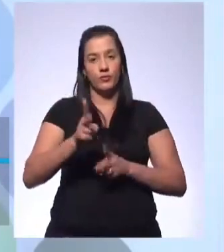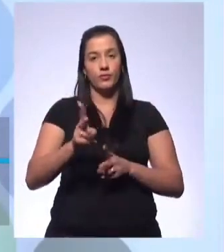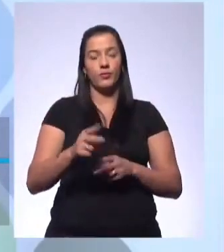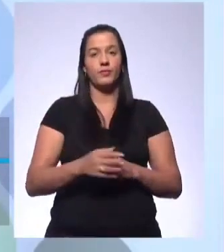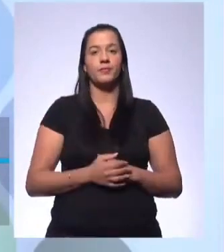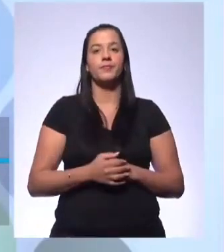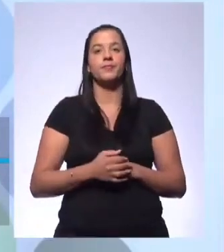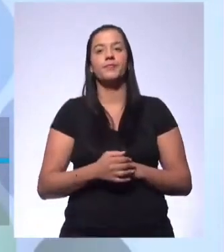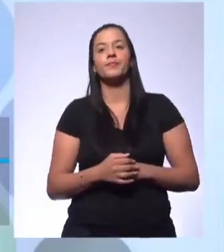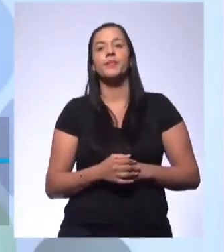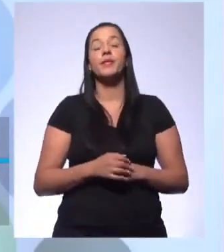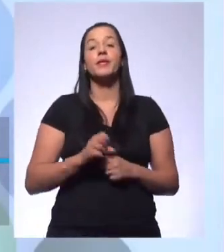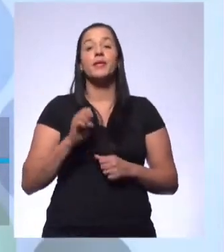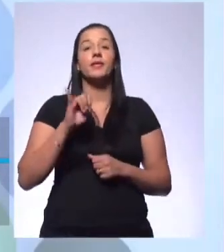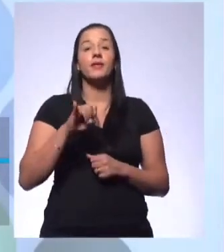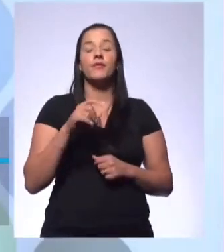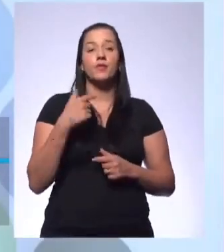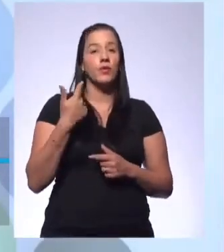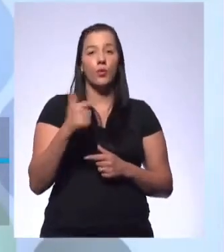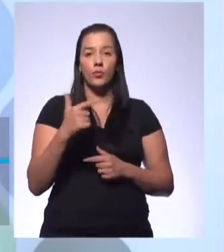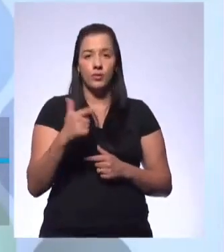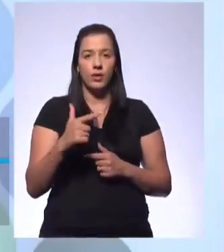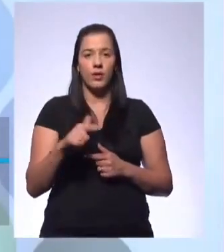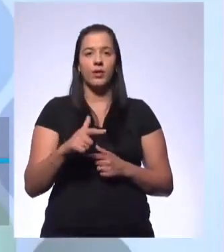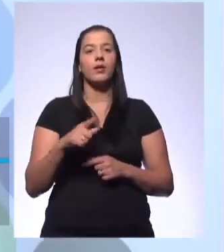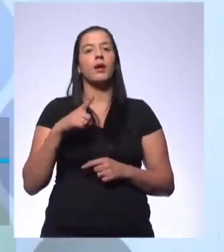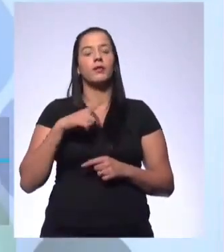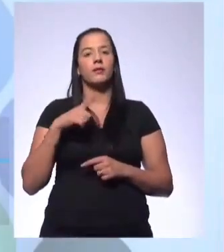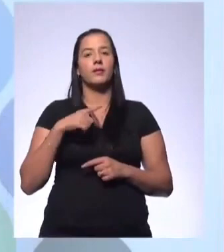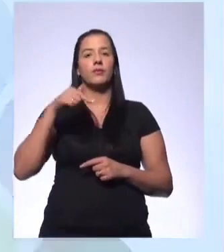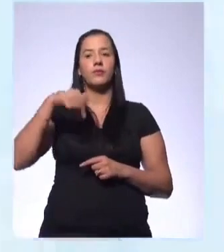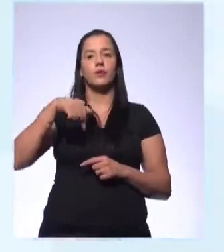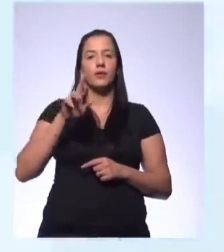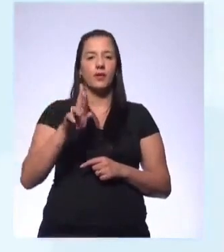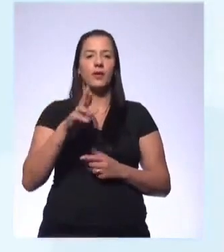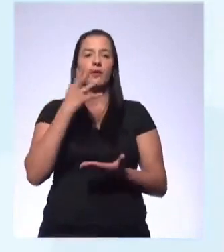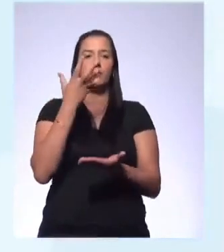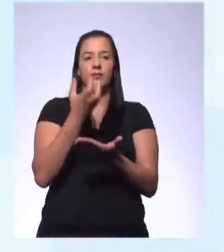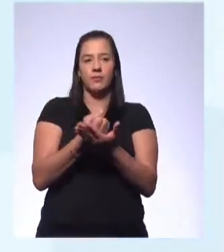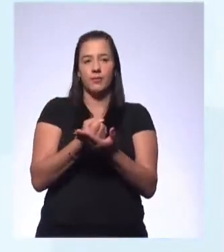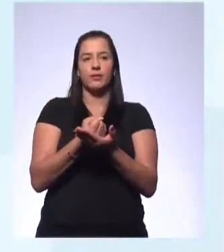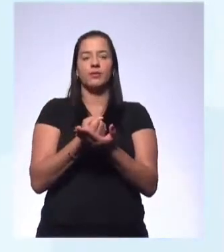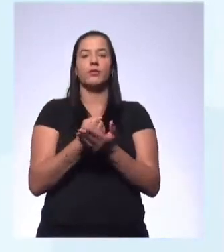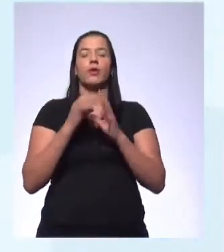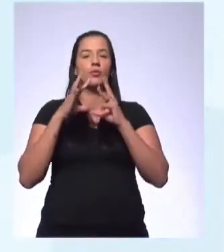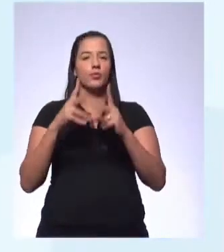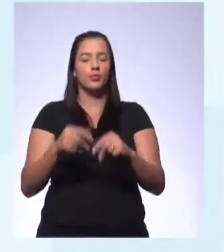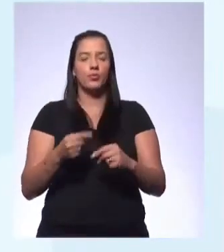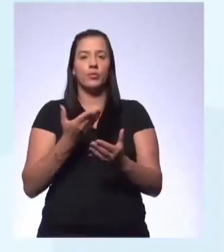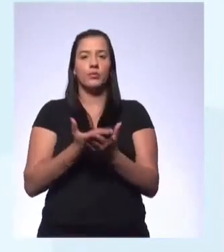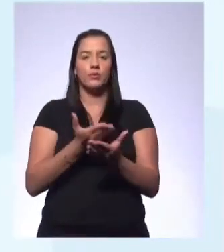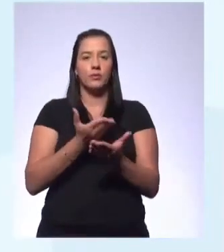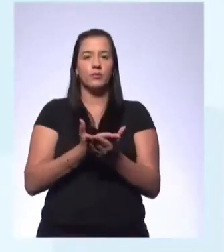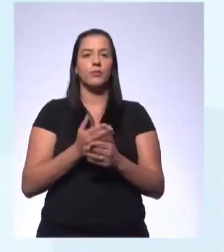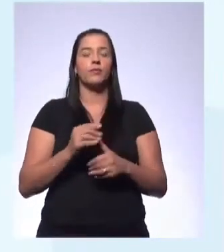ok? Quem não tem aí o caderno do aluno, tem lá o QR Code para você baixar também todas as nossas